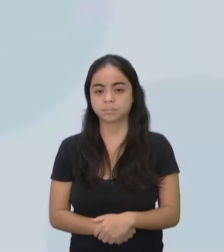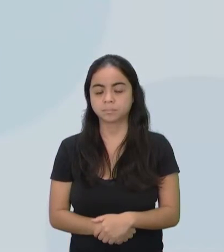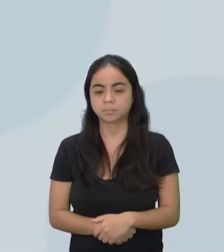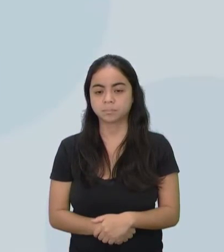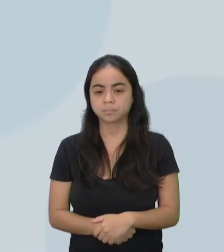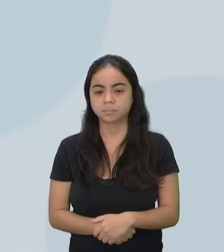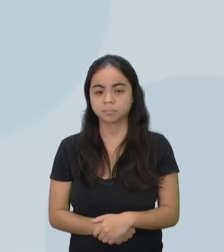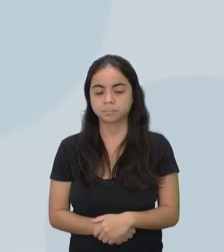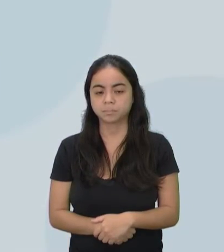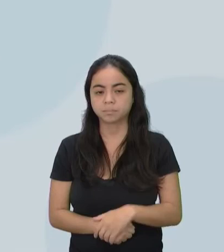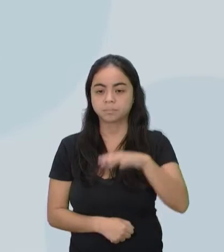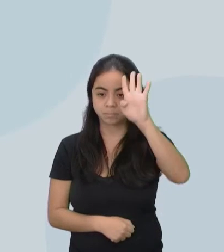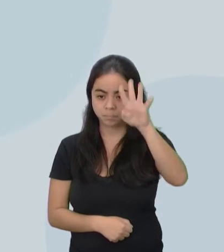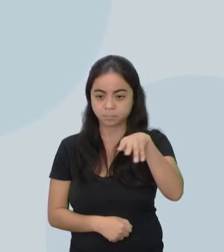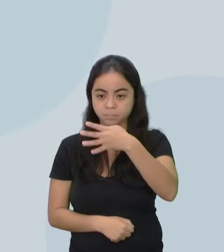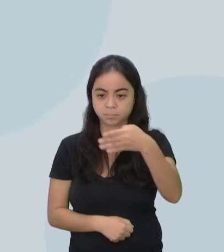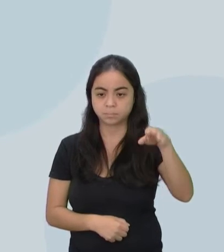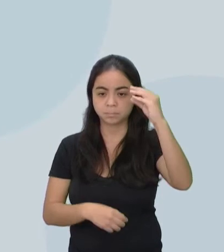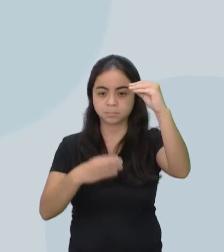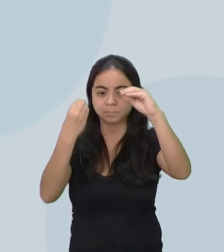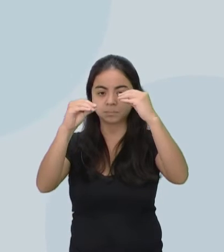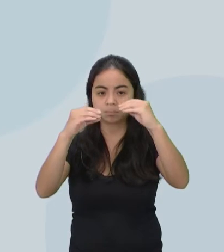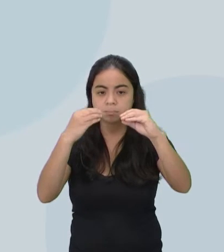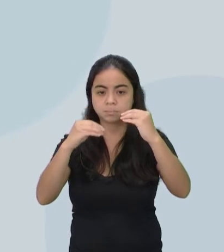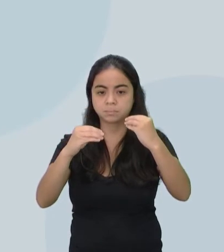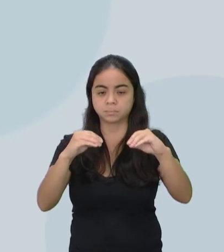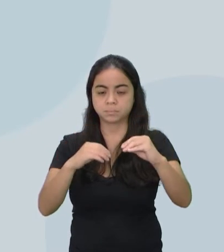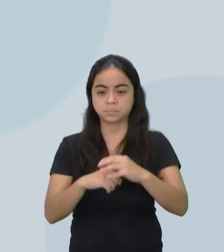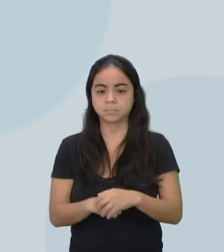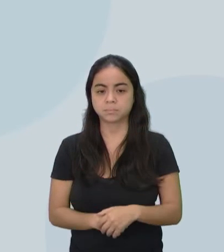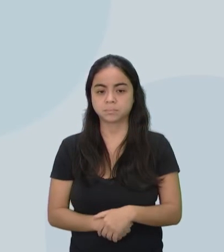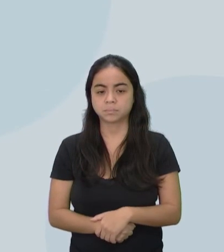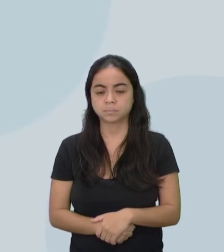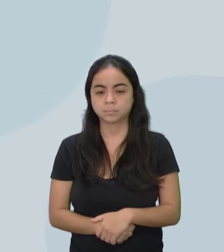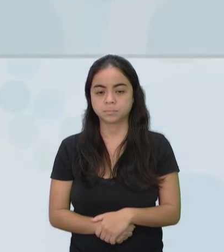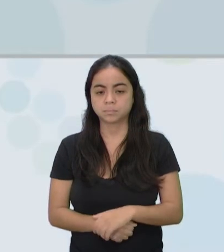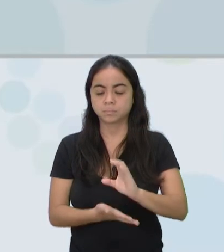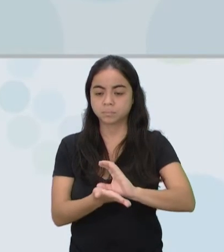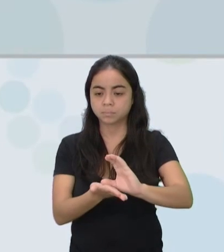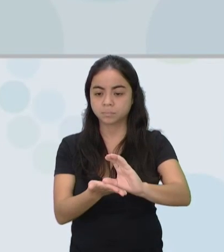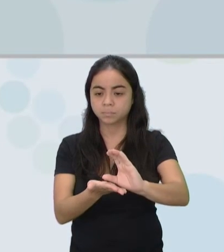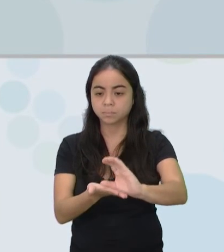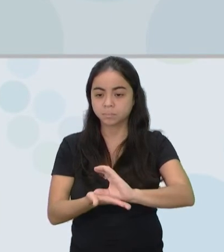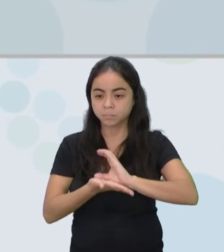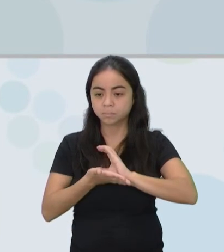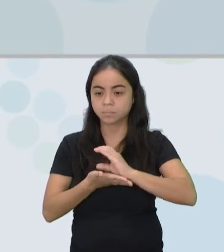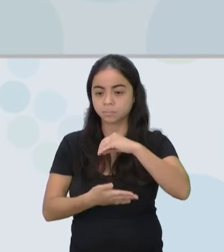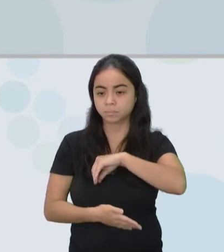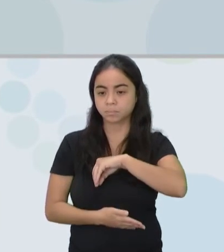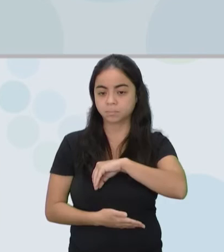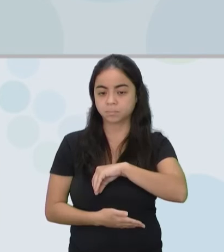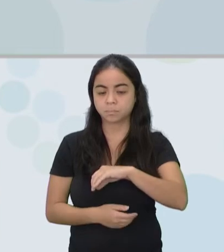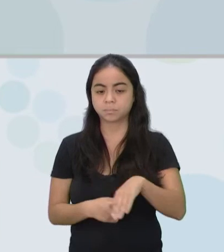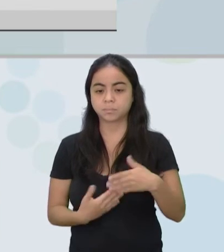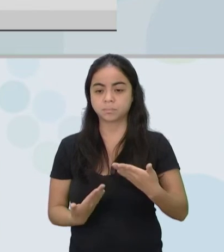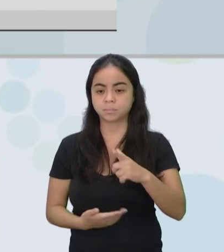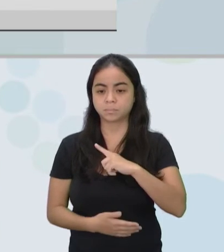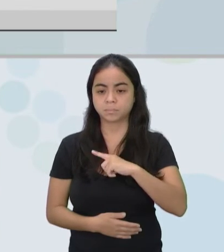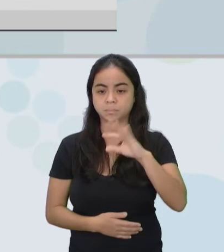tabela de receita e despesa. E nós vamos, e já tem o percentual. Vamos